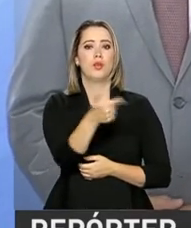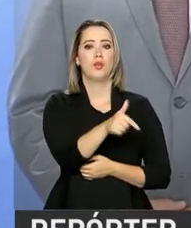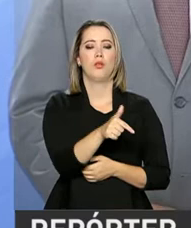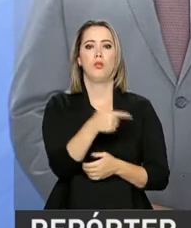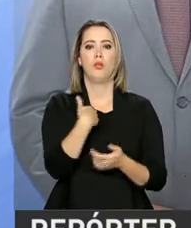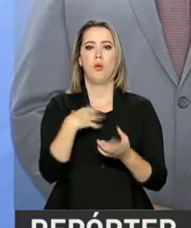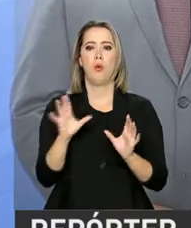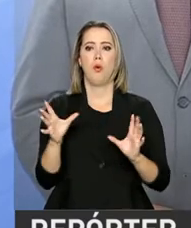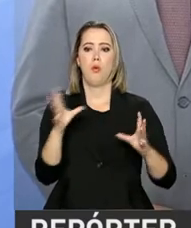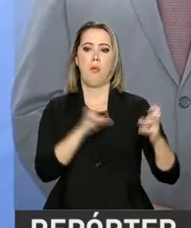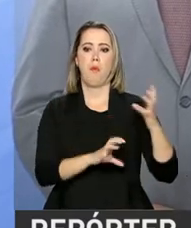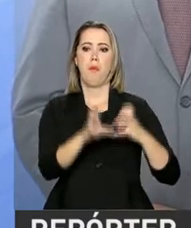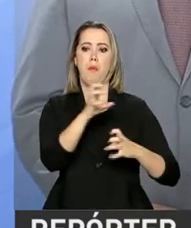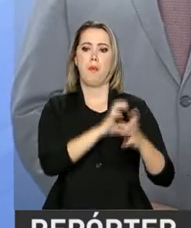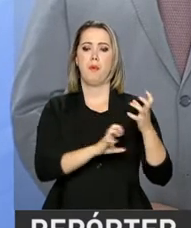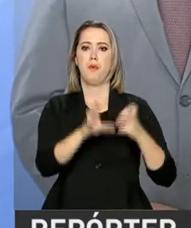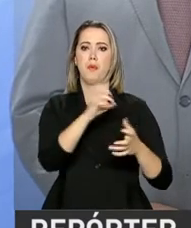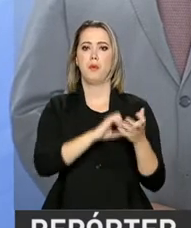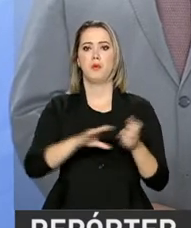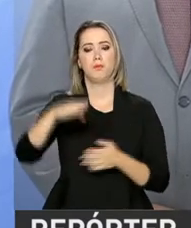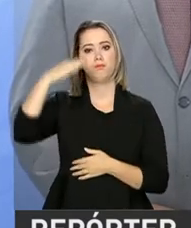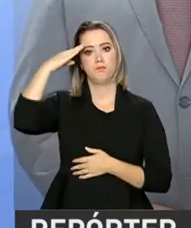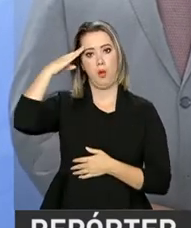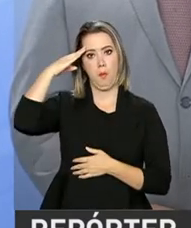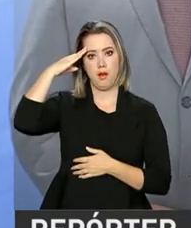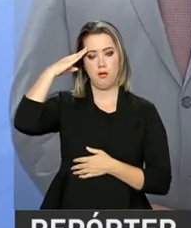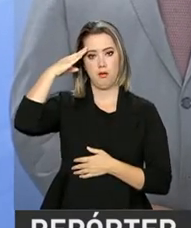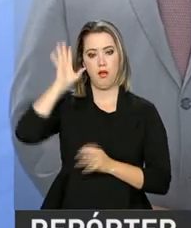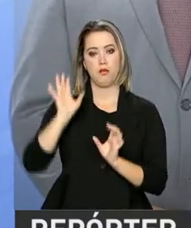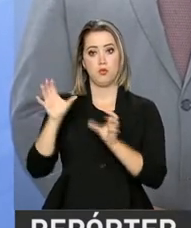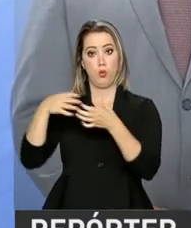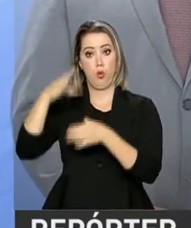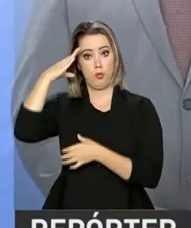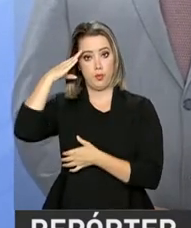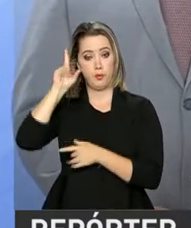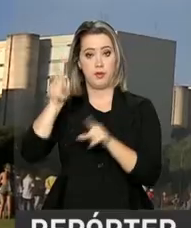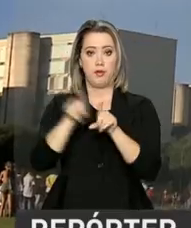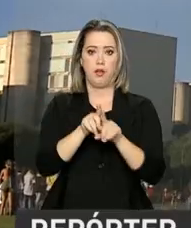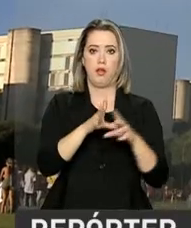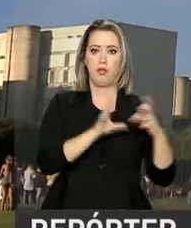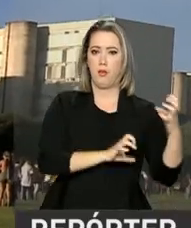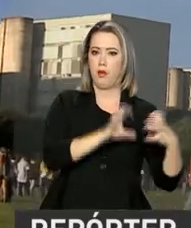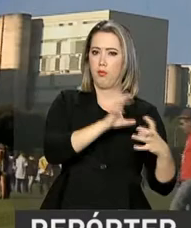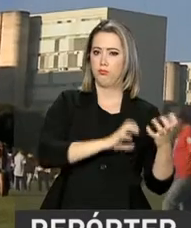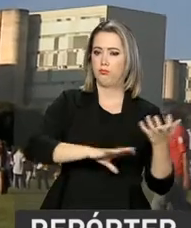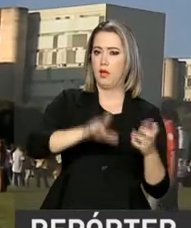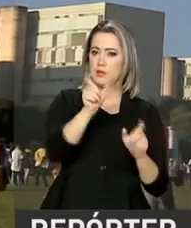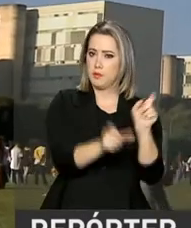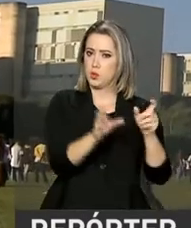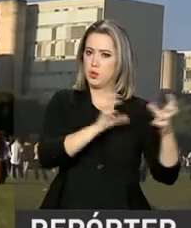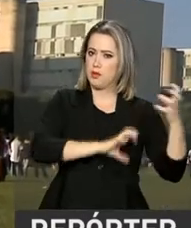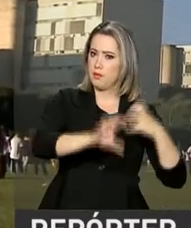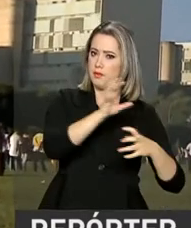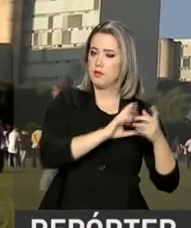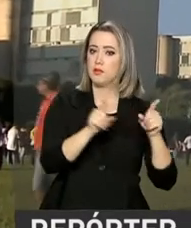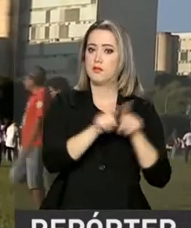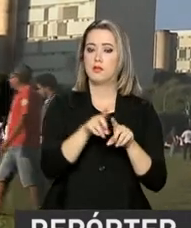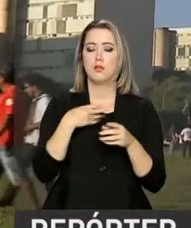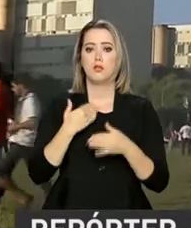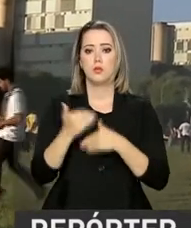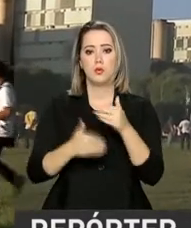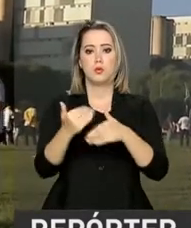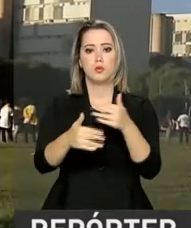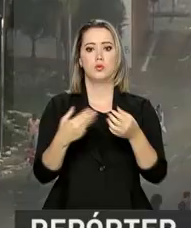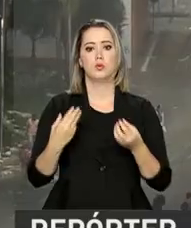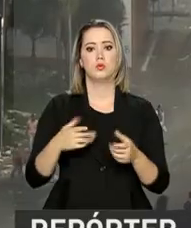de conflito entre militares das forças armadas e manifestantes também afirmou que a ação garantiu a continuidade dos trabalhos no congresso